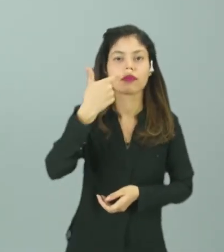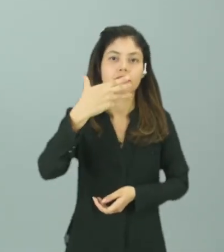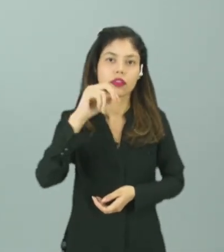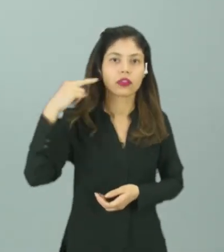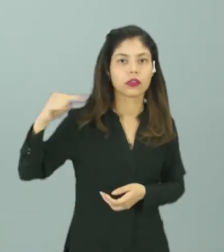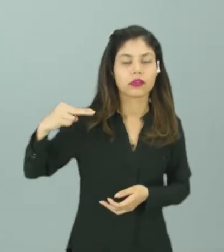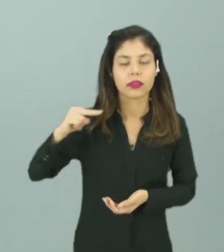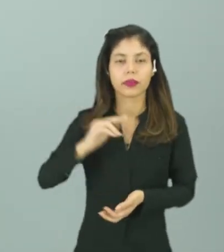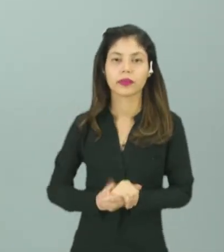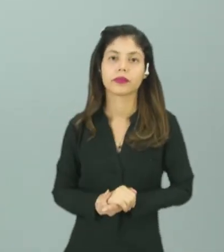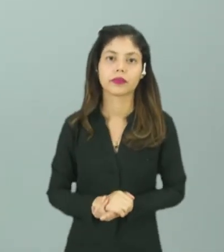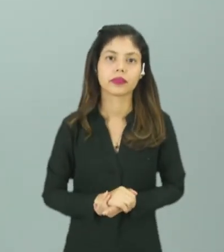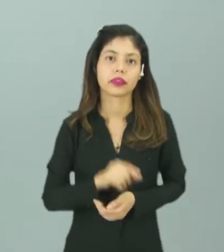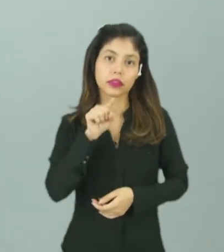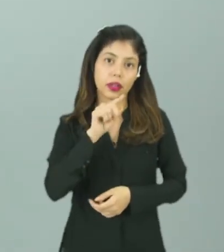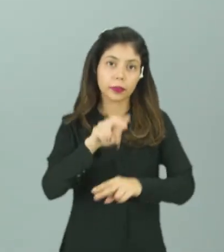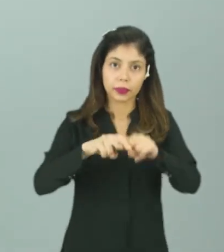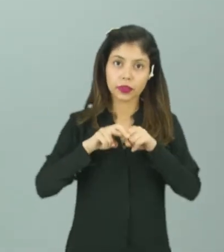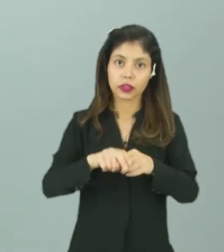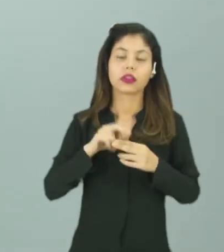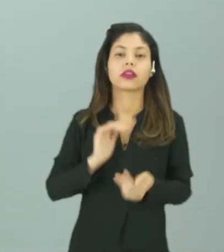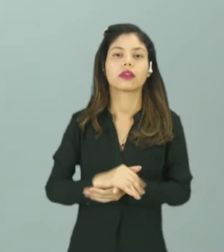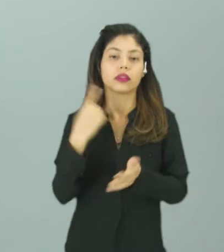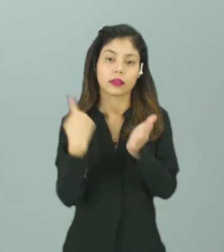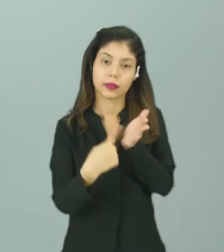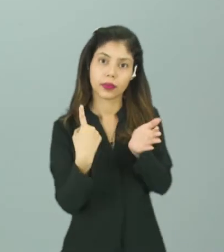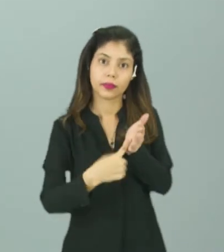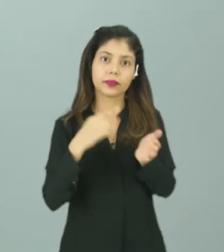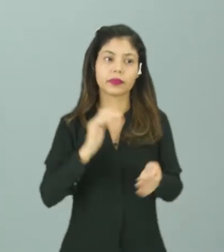de novembro, e aí por isso esse marco